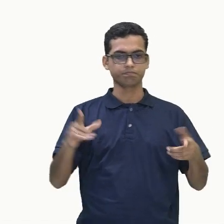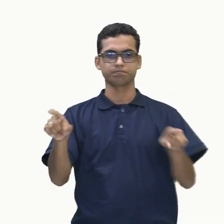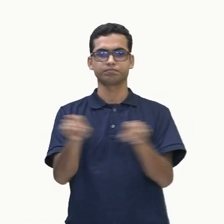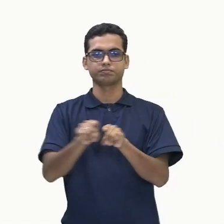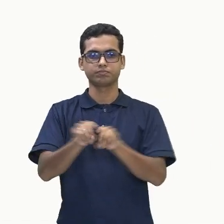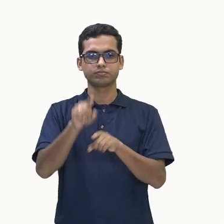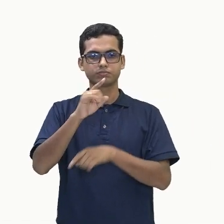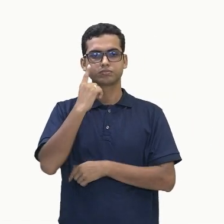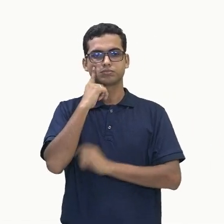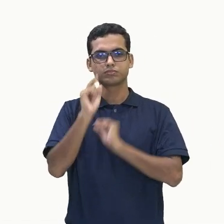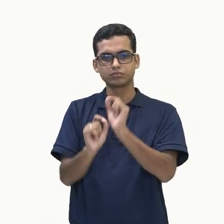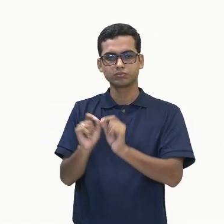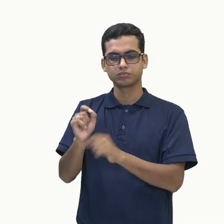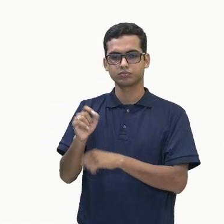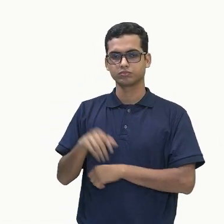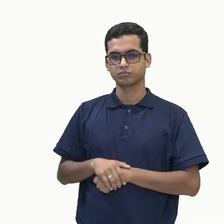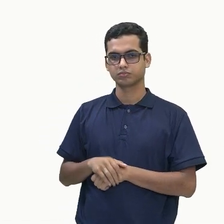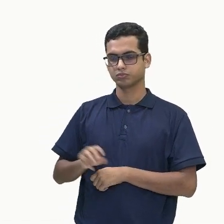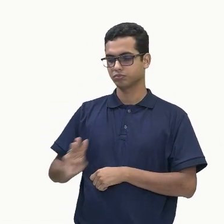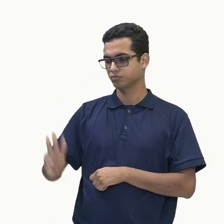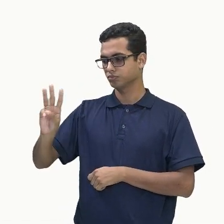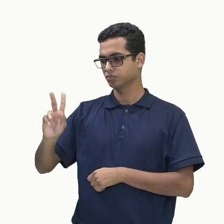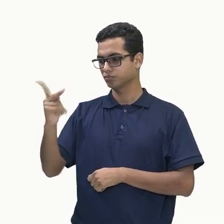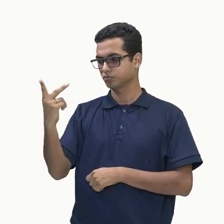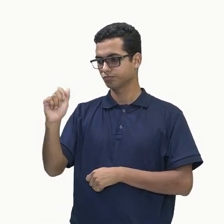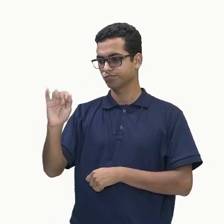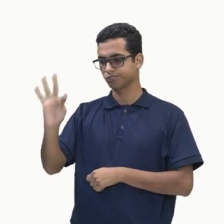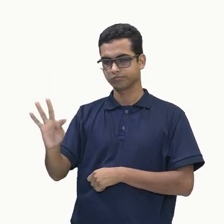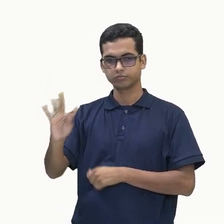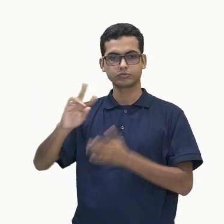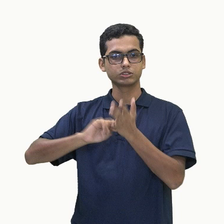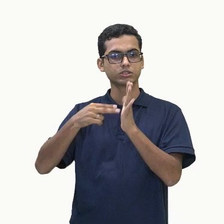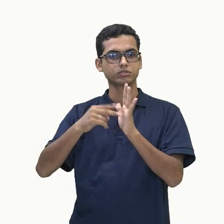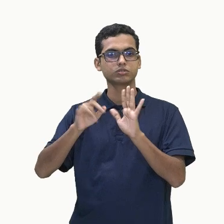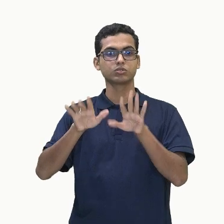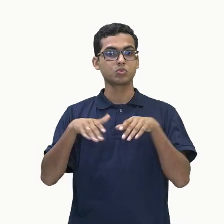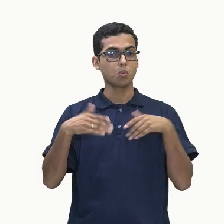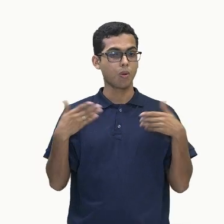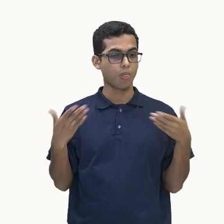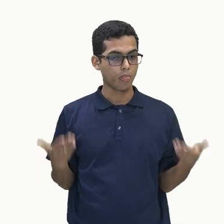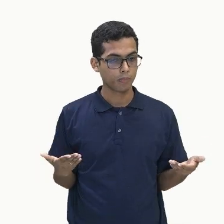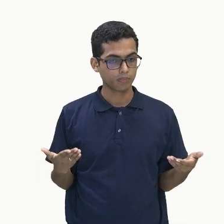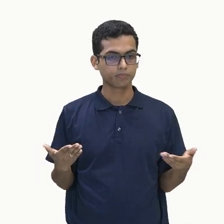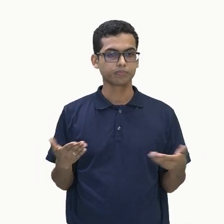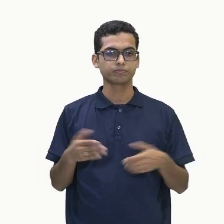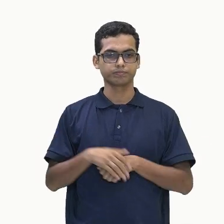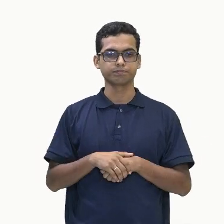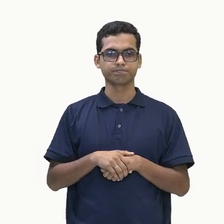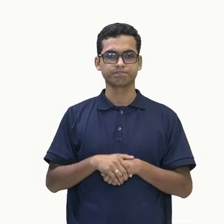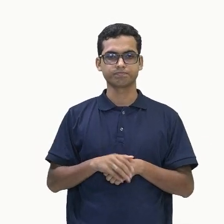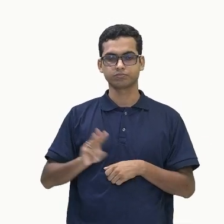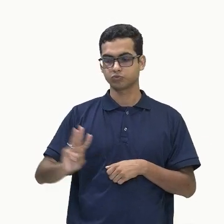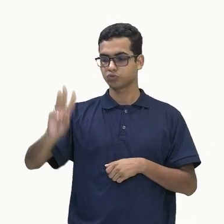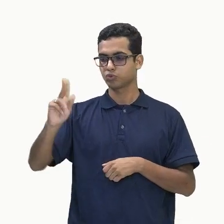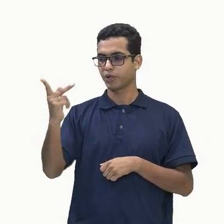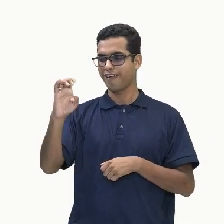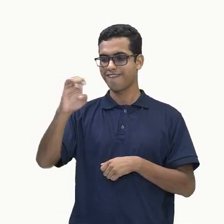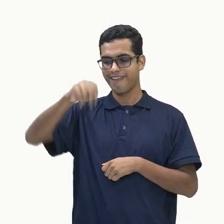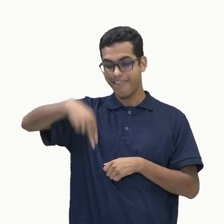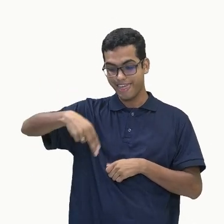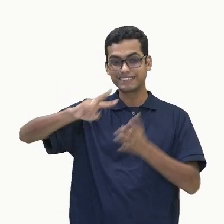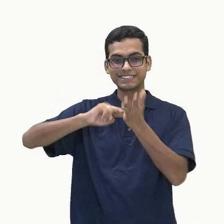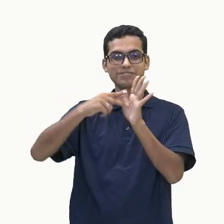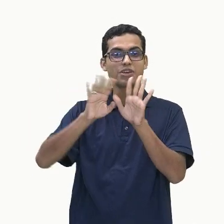é quando. What nós já vimos, why nós já vimos e o how é